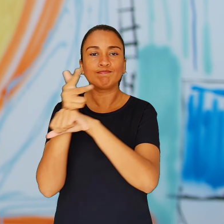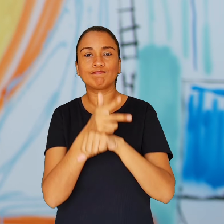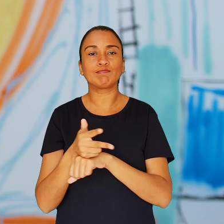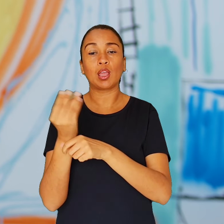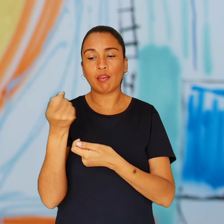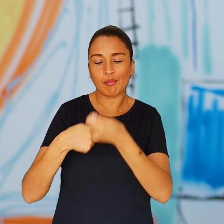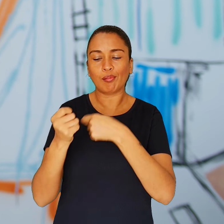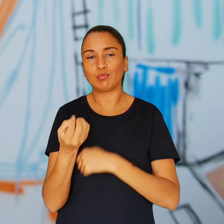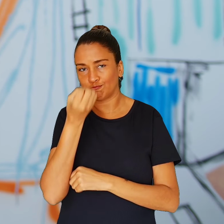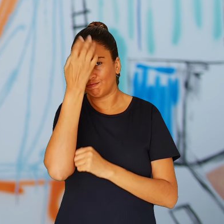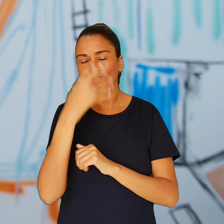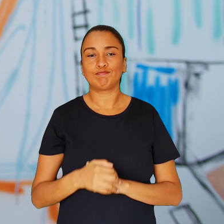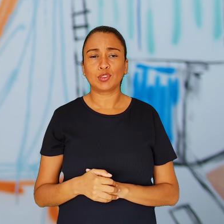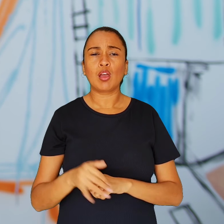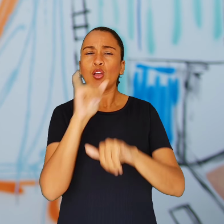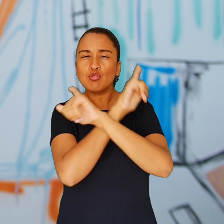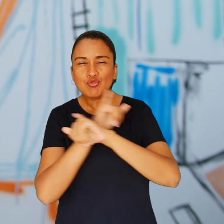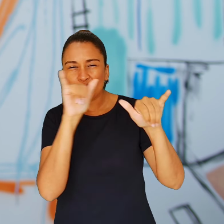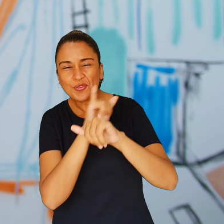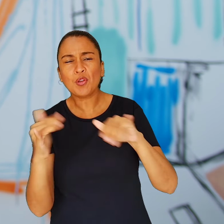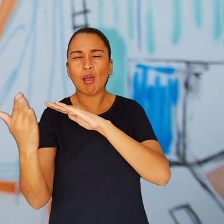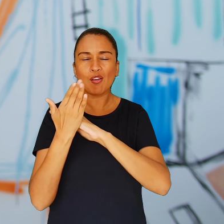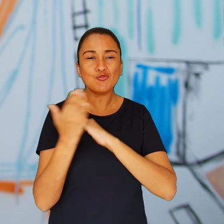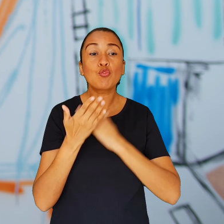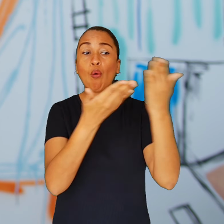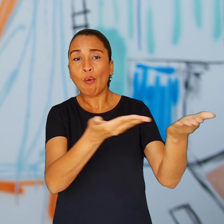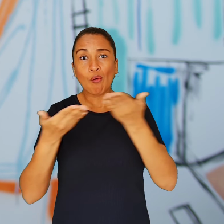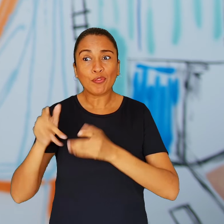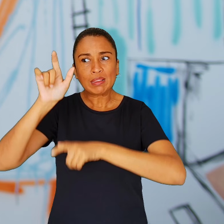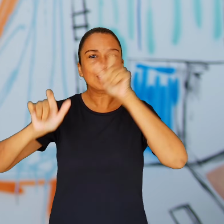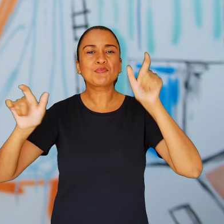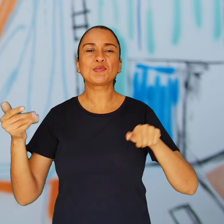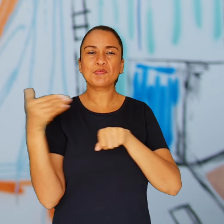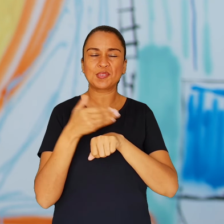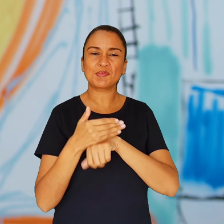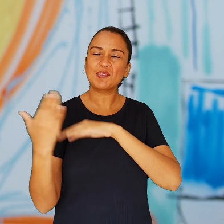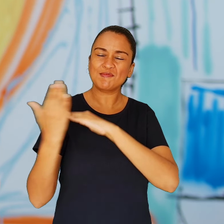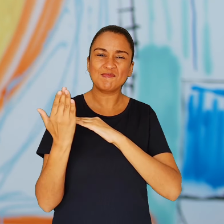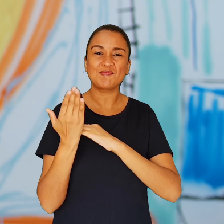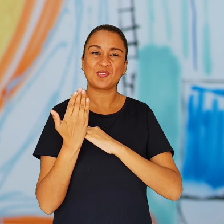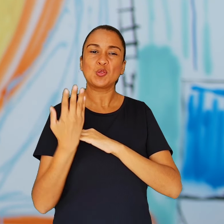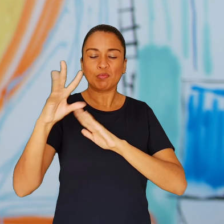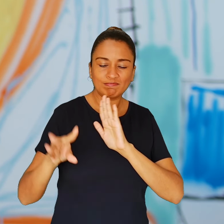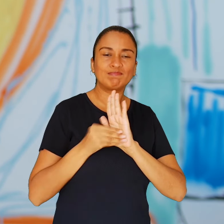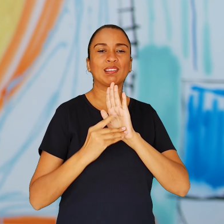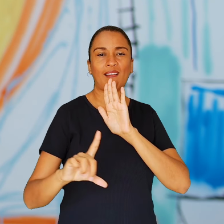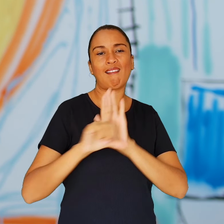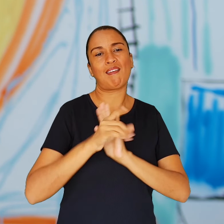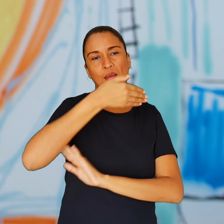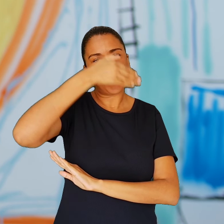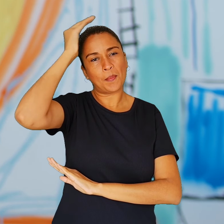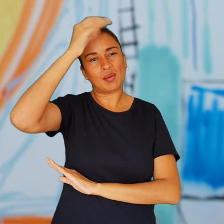da economia criativa. Compartilhe essa informação, convide o máximo de pessoas e nos auxilie para podermos implantar a Lei